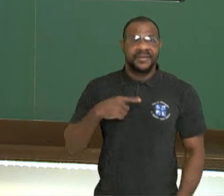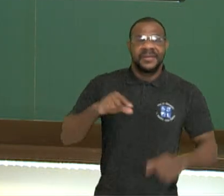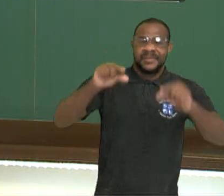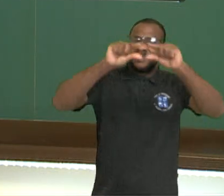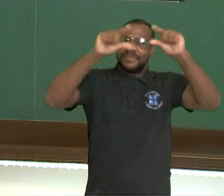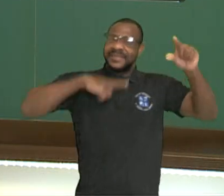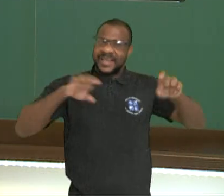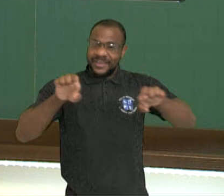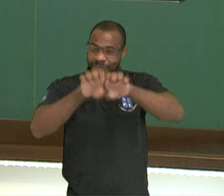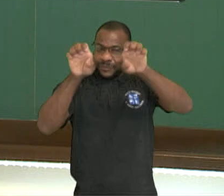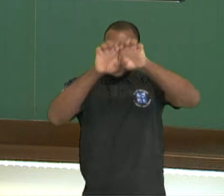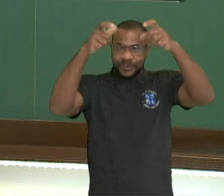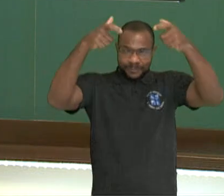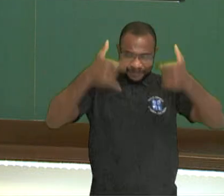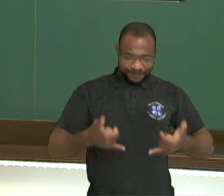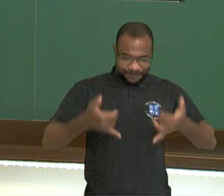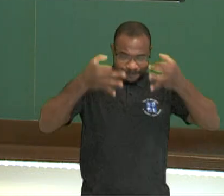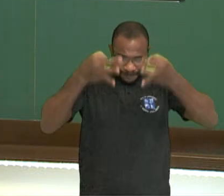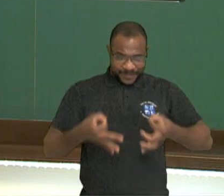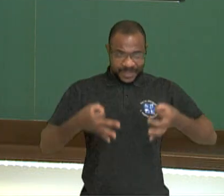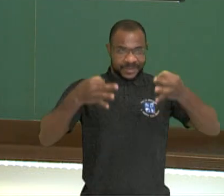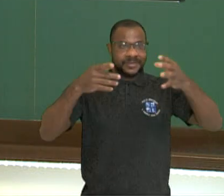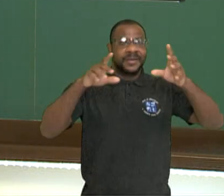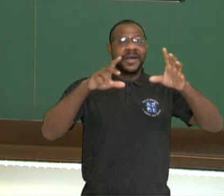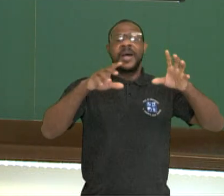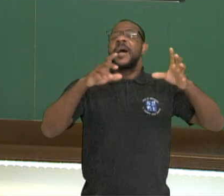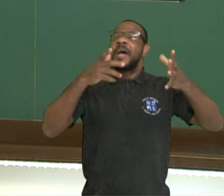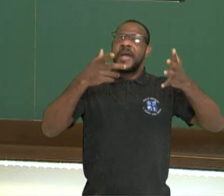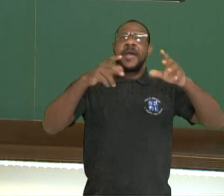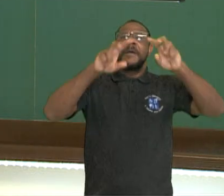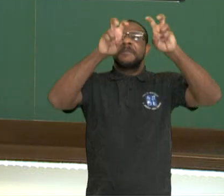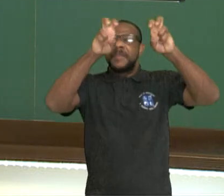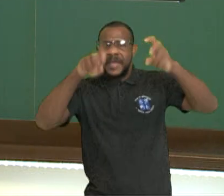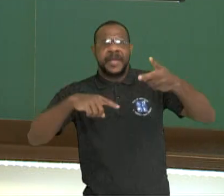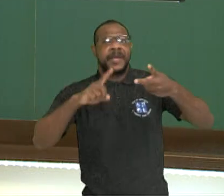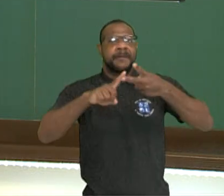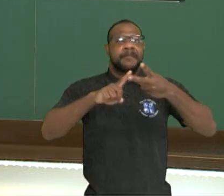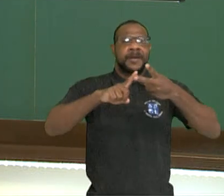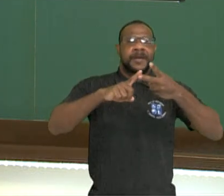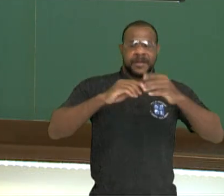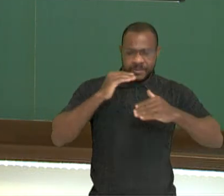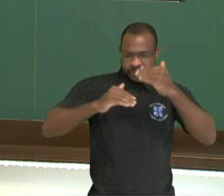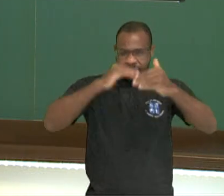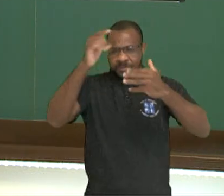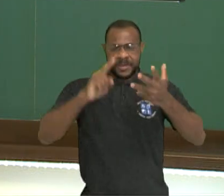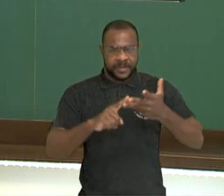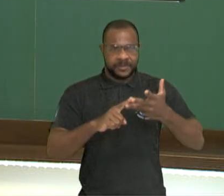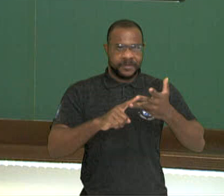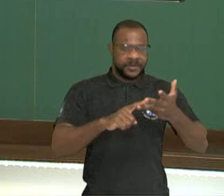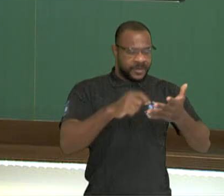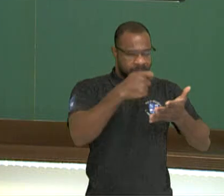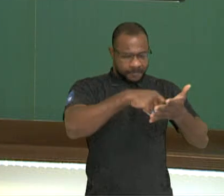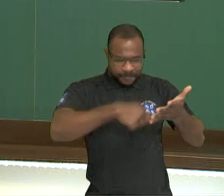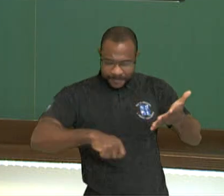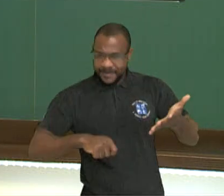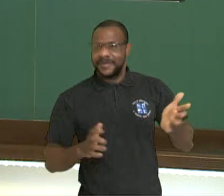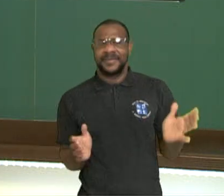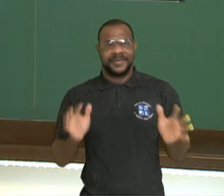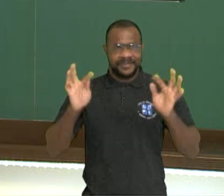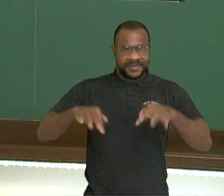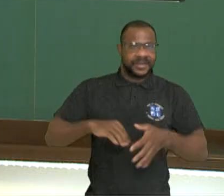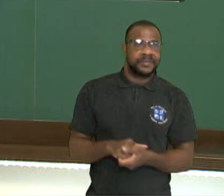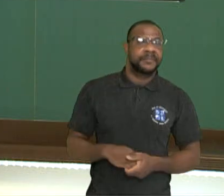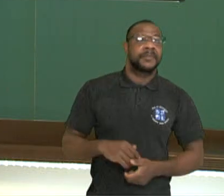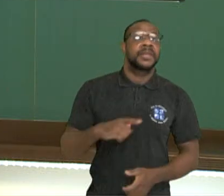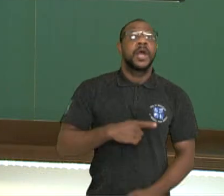vocativo, o corpo do texto, uma despedida e uma assinatura. Agora vamos a uma outra